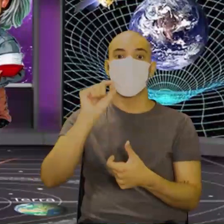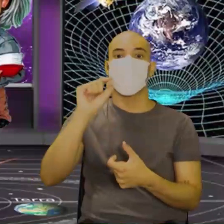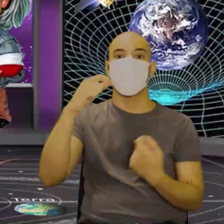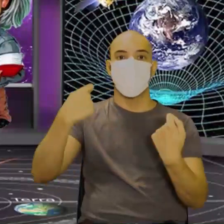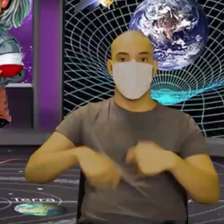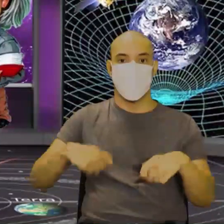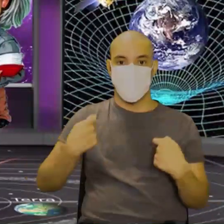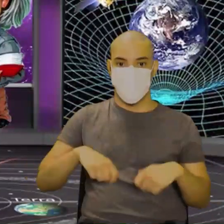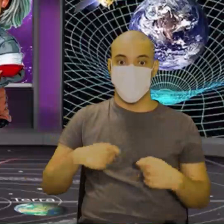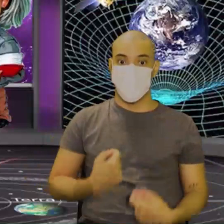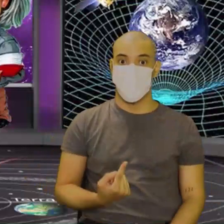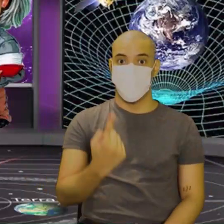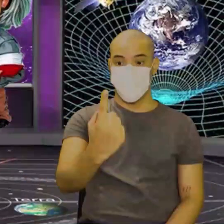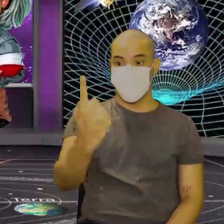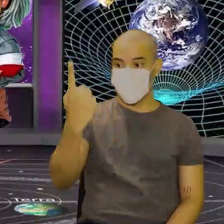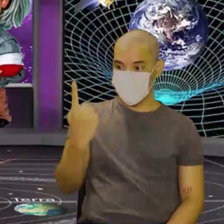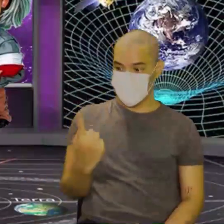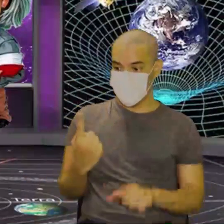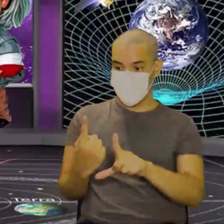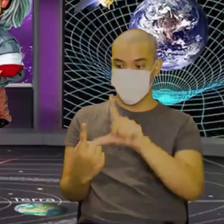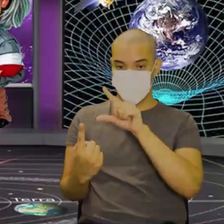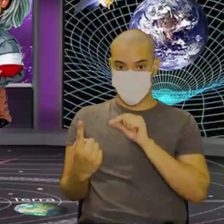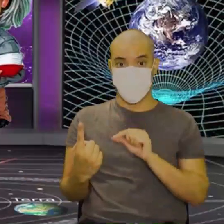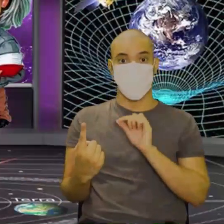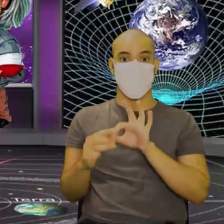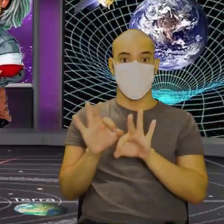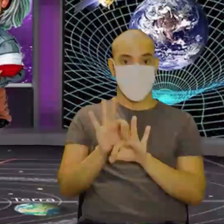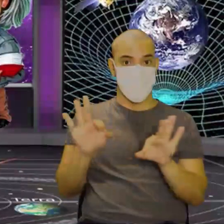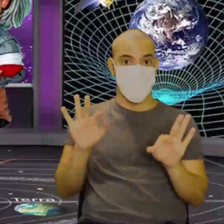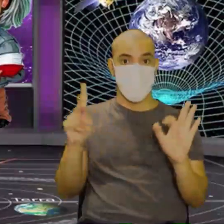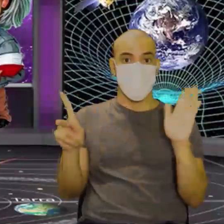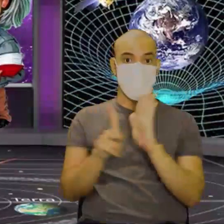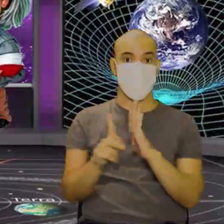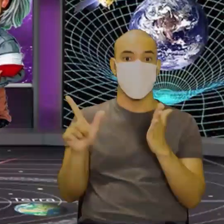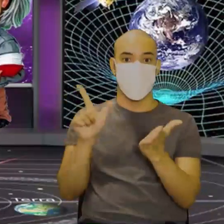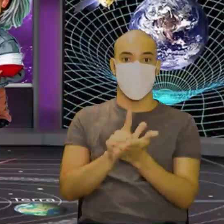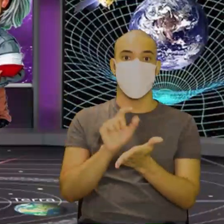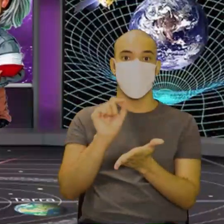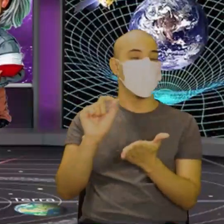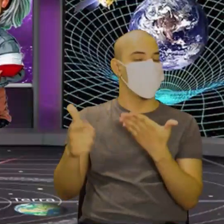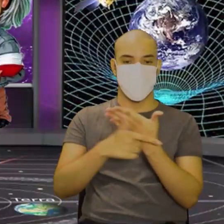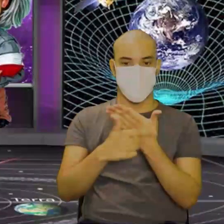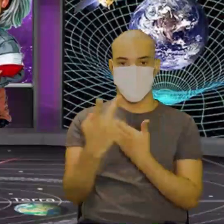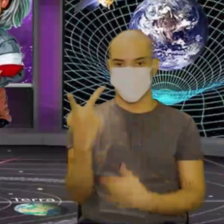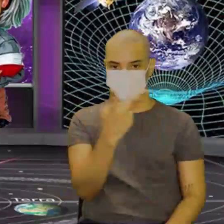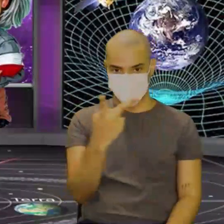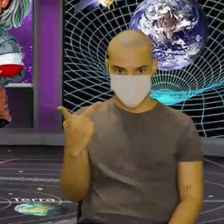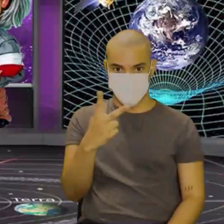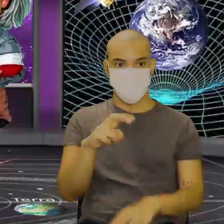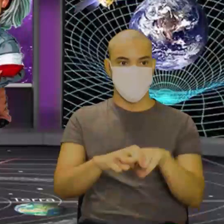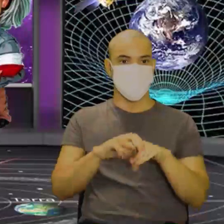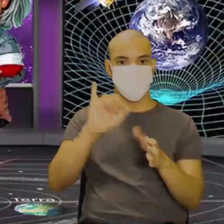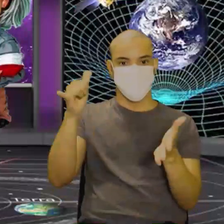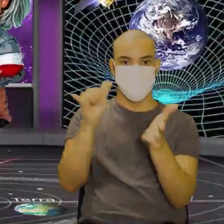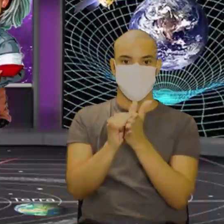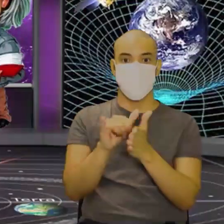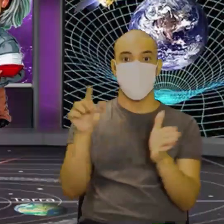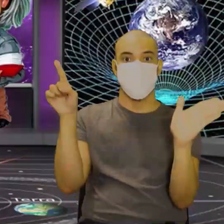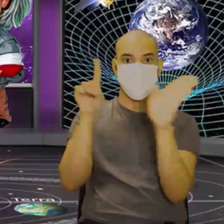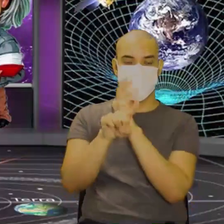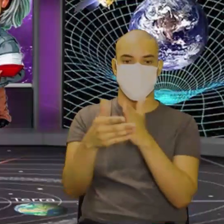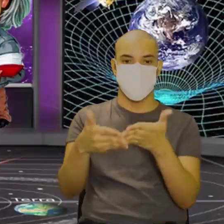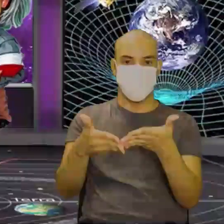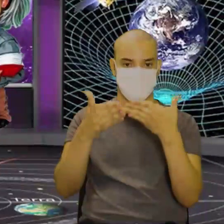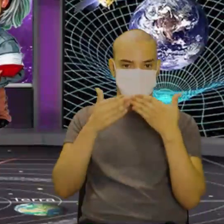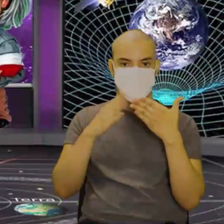ter que pegar um com a capacitância suficiente que faça o papel de quanto? Dos 2. E é justamente isso que a questão está pedindo. Vamos